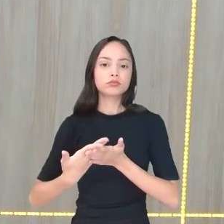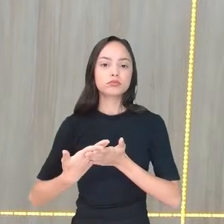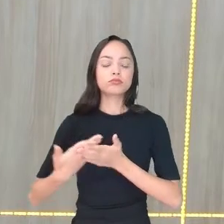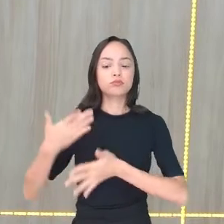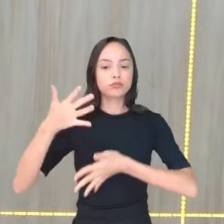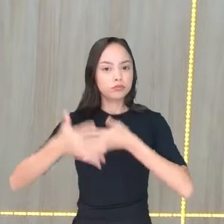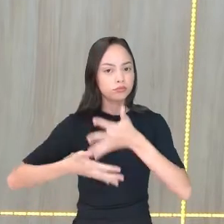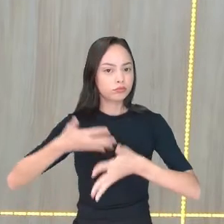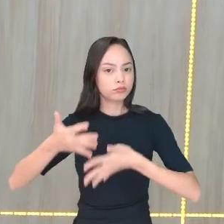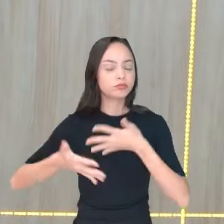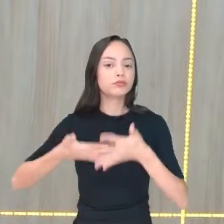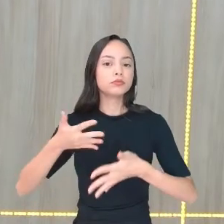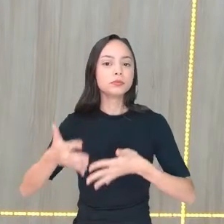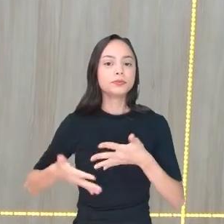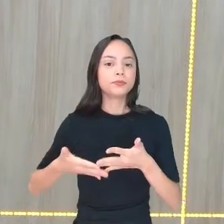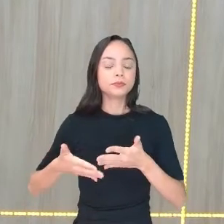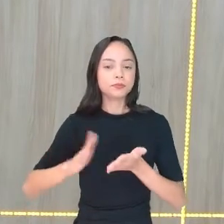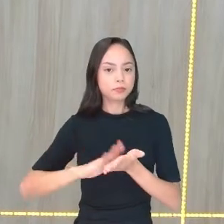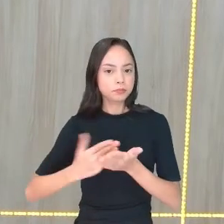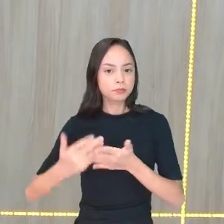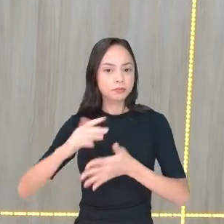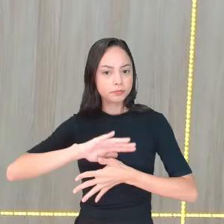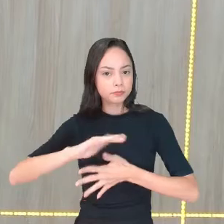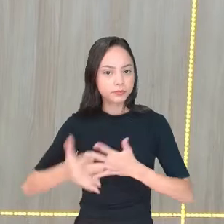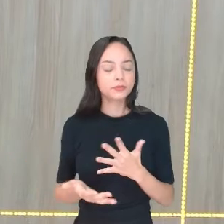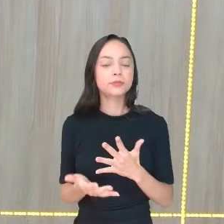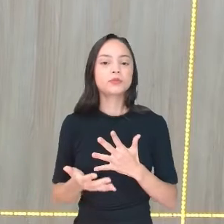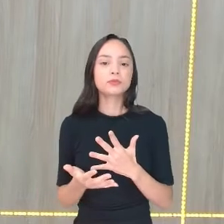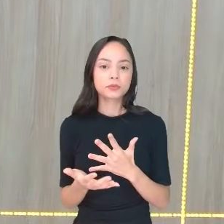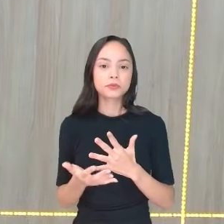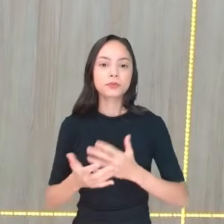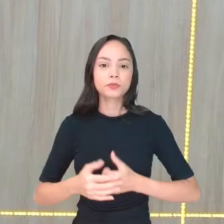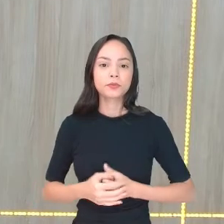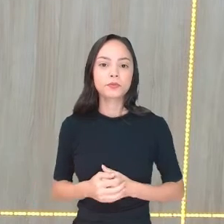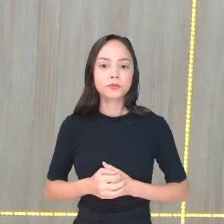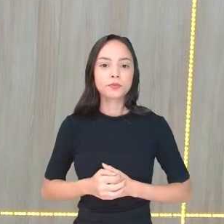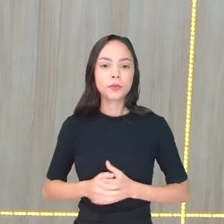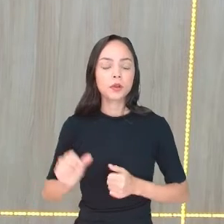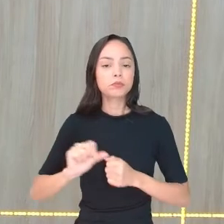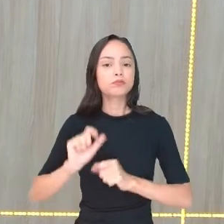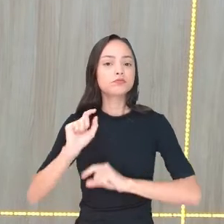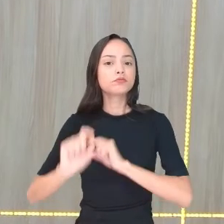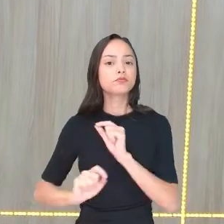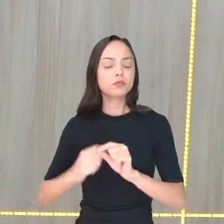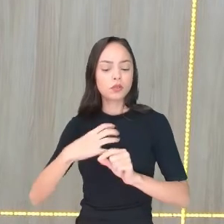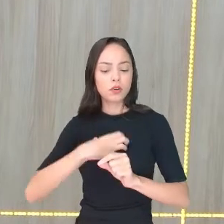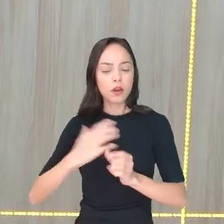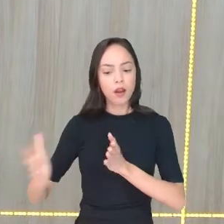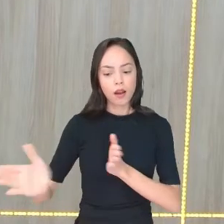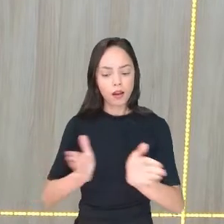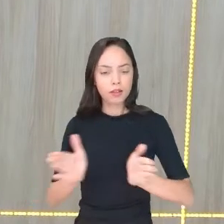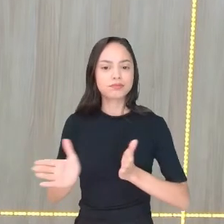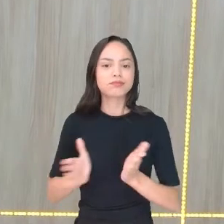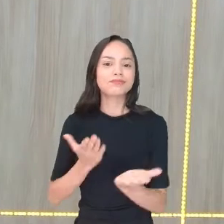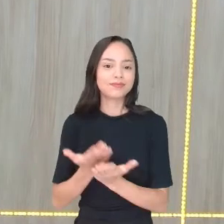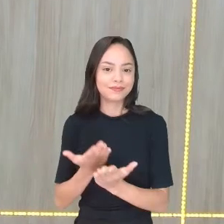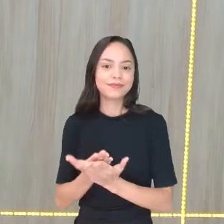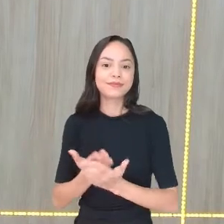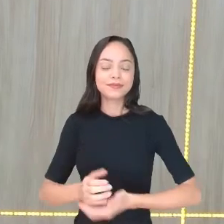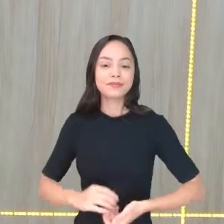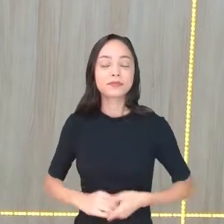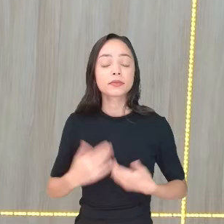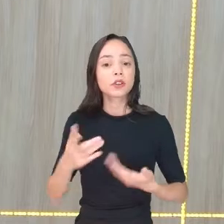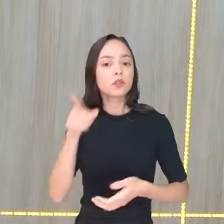a tradução, né, fazendo a interpretação em Libras, tornando nossas aulas bem mais acessíveis. Vocês